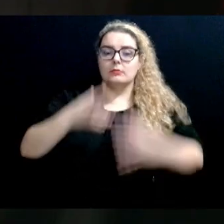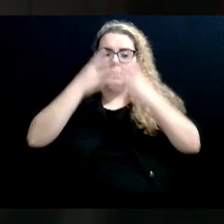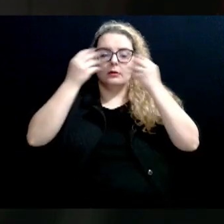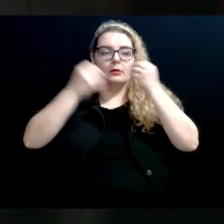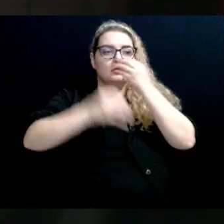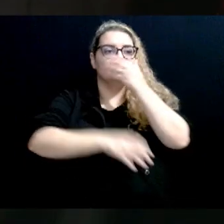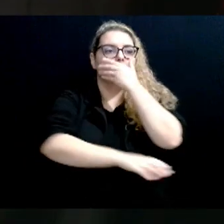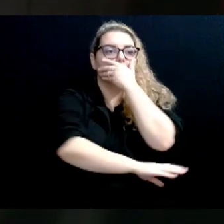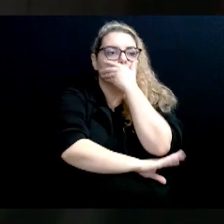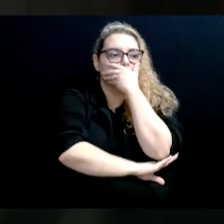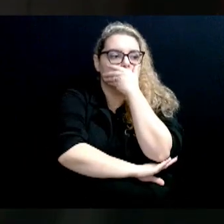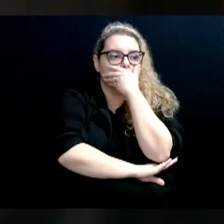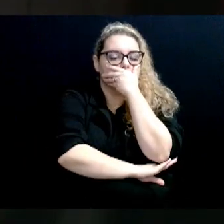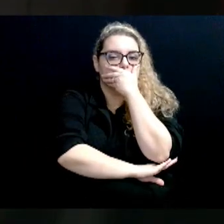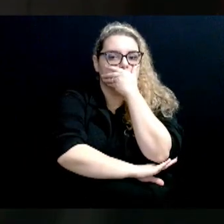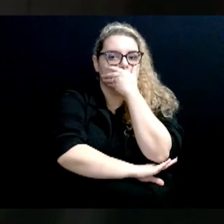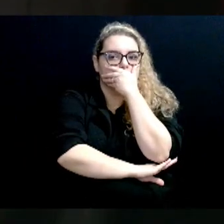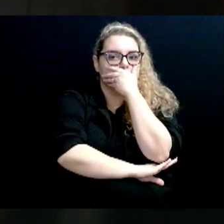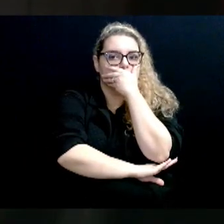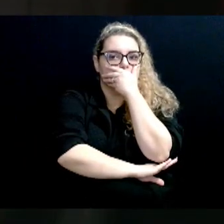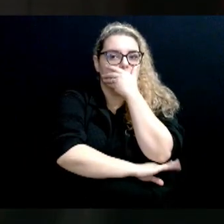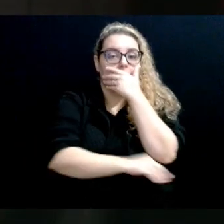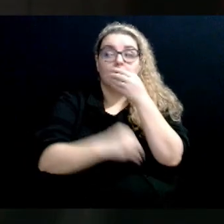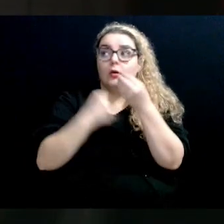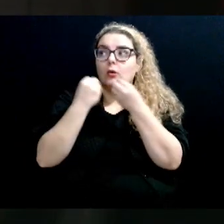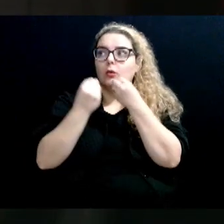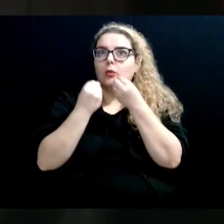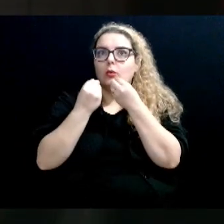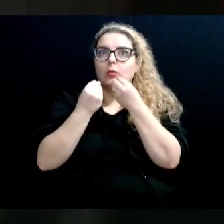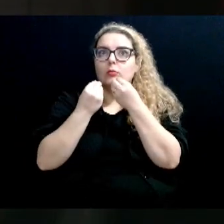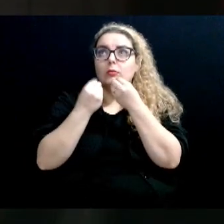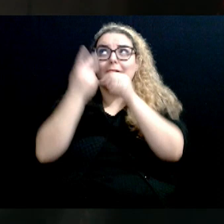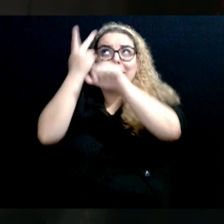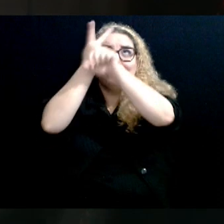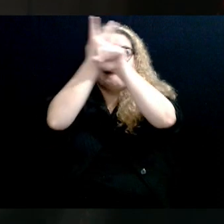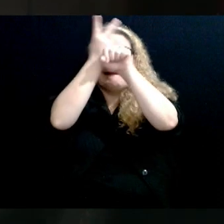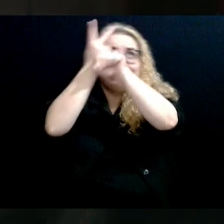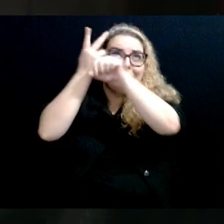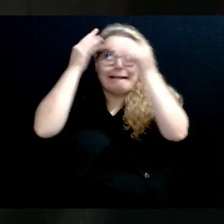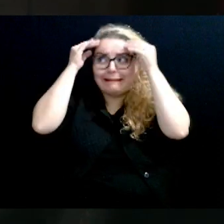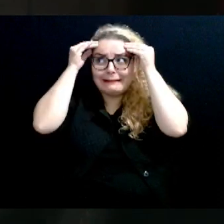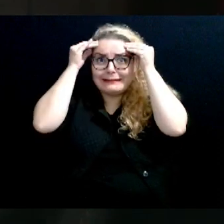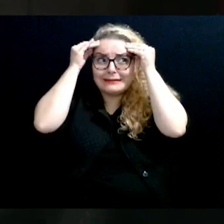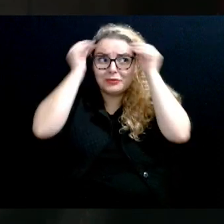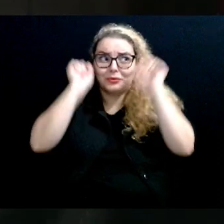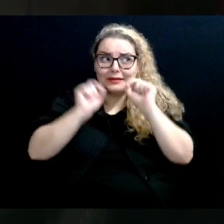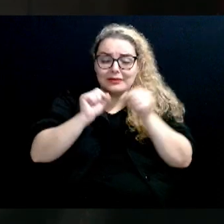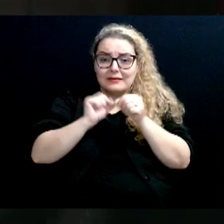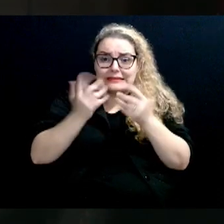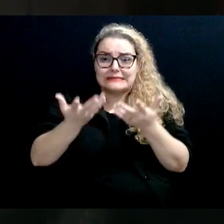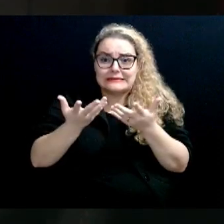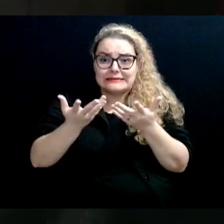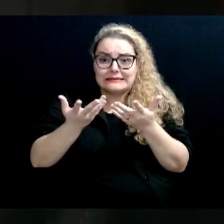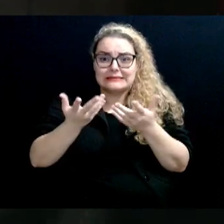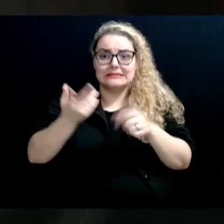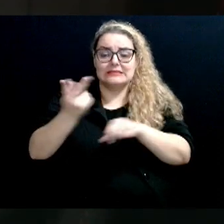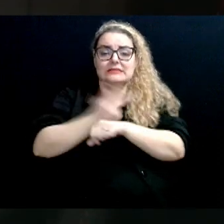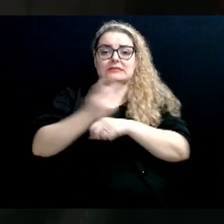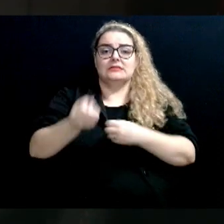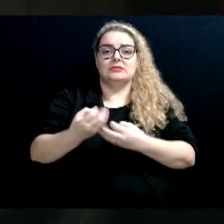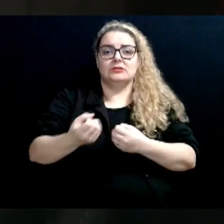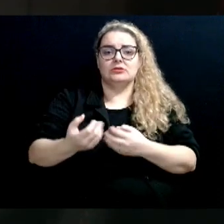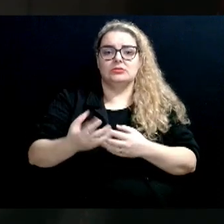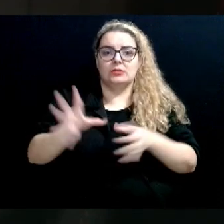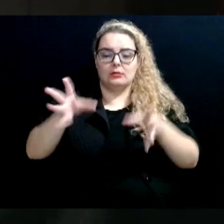quê? Tira de onde? Faz como? E quando a gente busca informação, busca algo que está guardado no